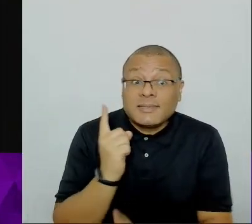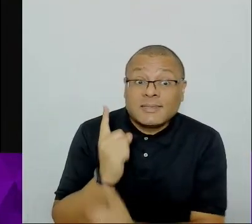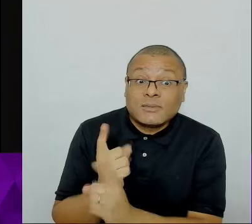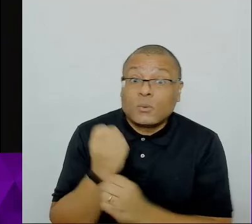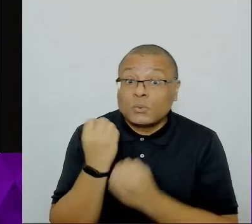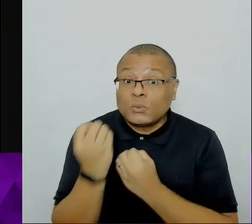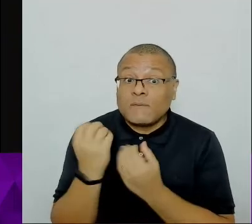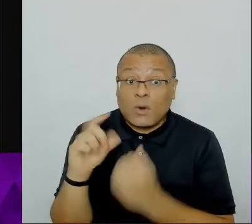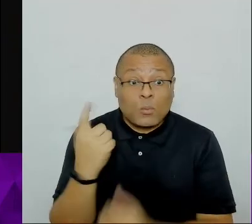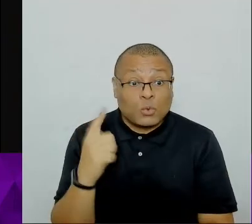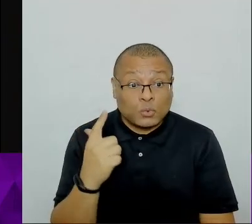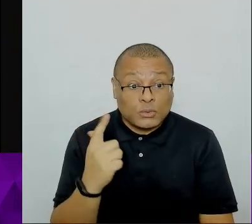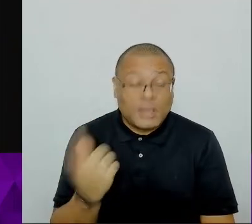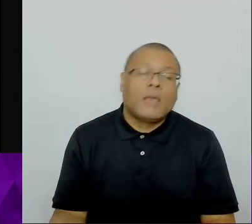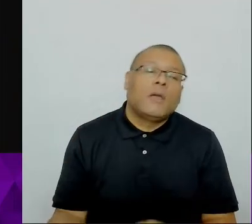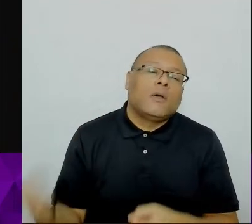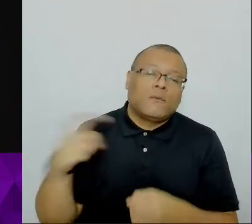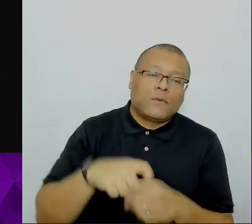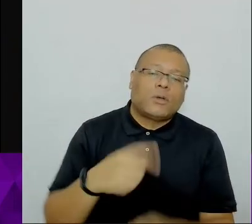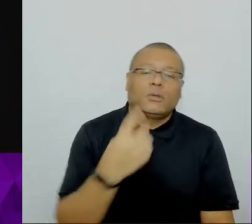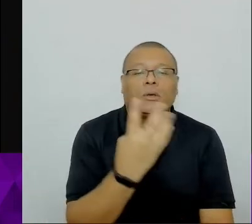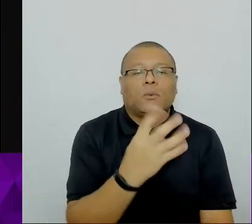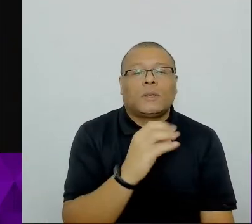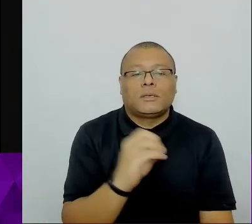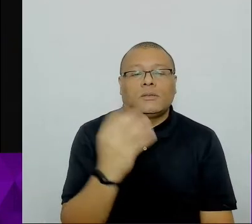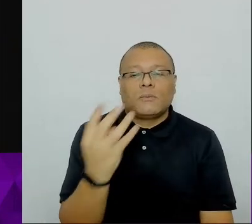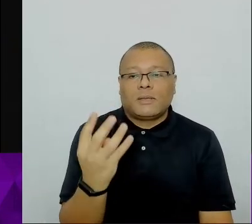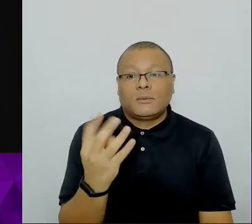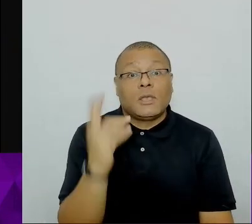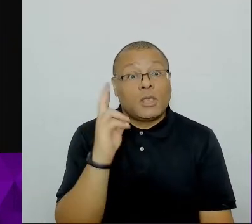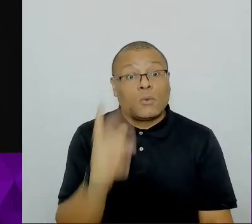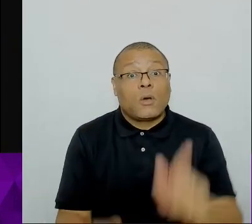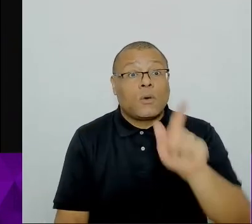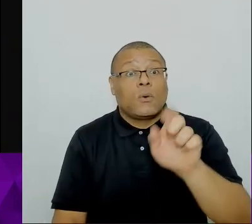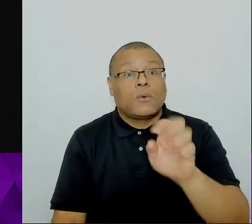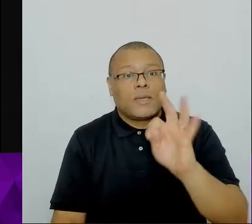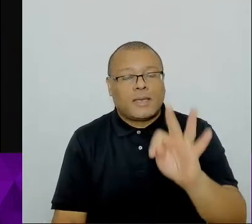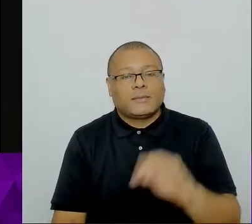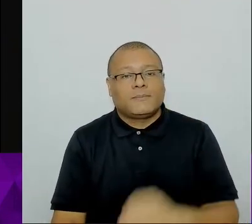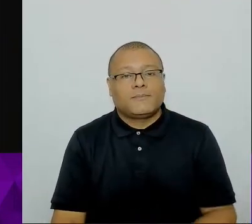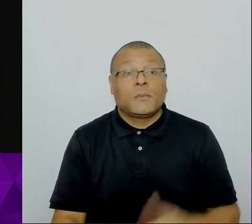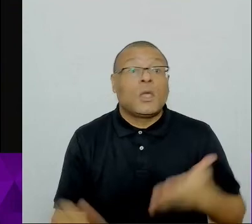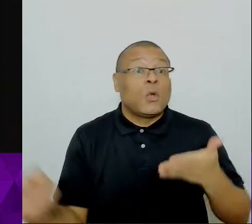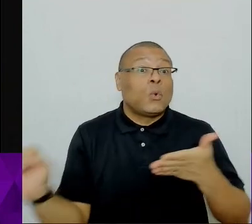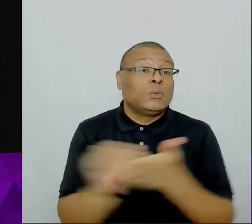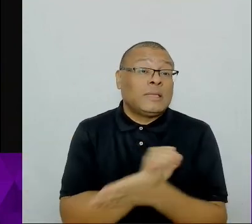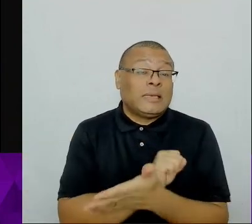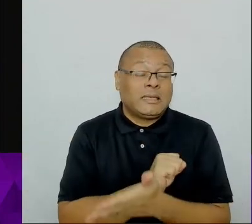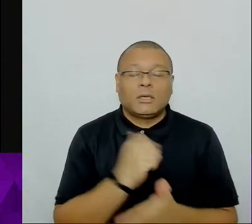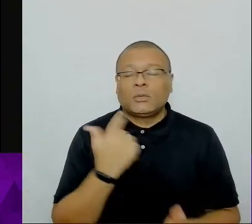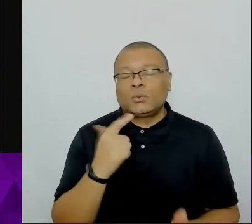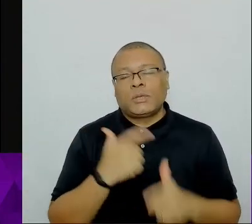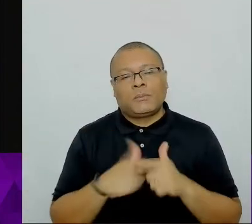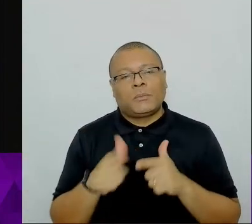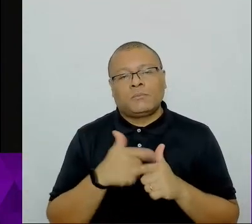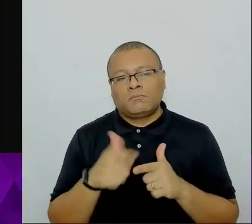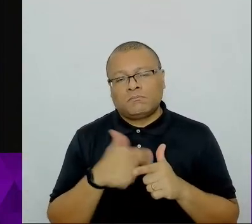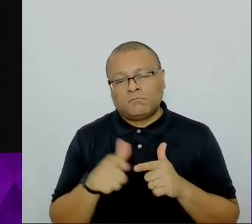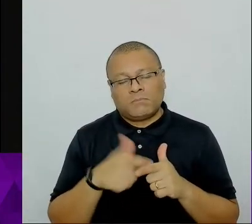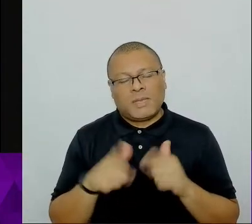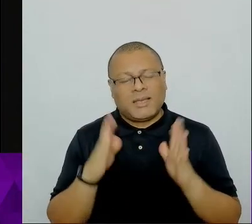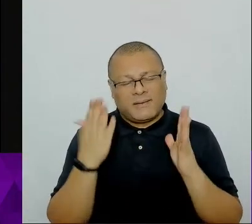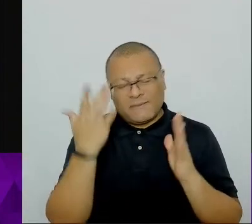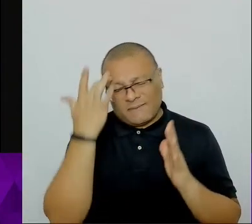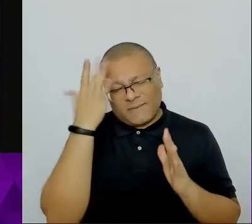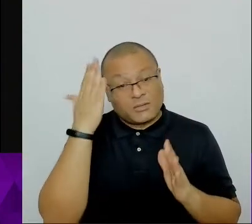não existe mais, a gente retorna 404, assim como no get. Beleza? E o delete não tem segredo. Assim como todos os outros, se eu